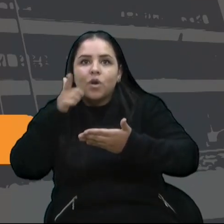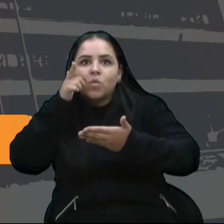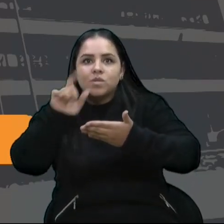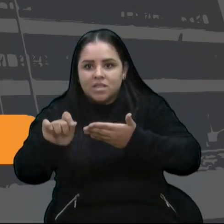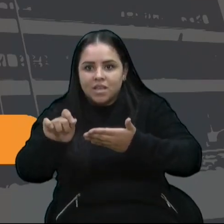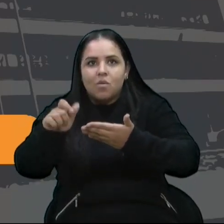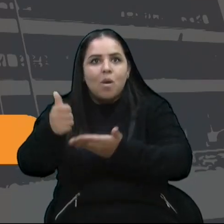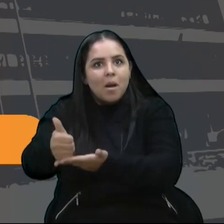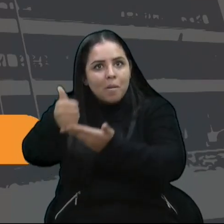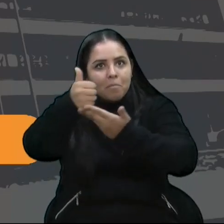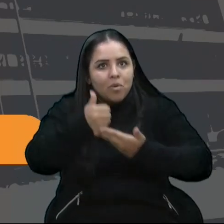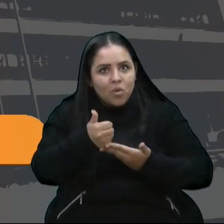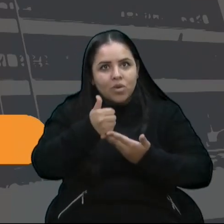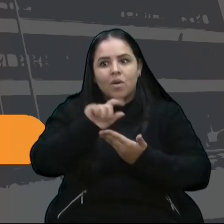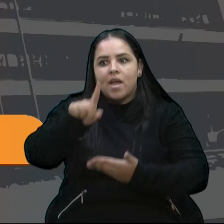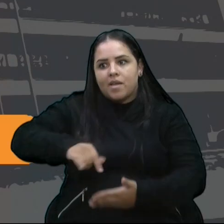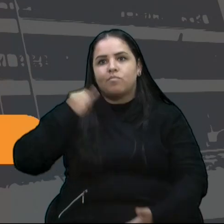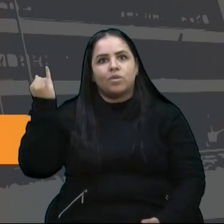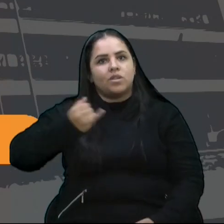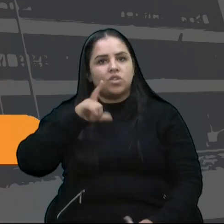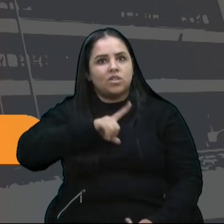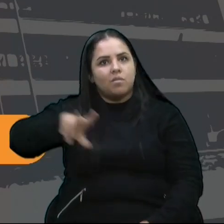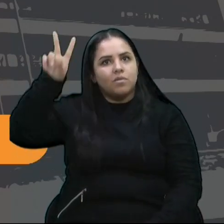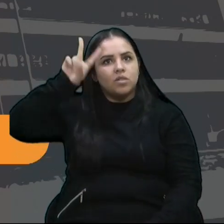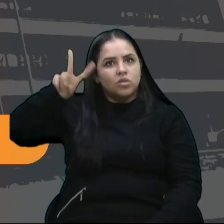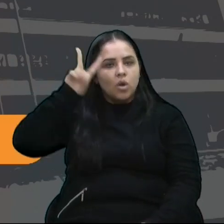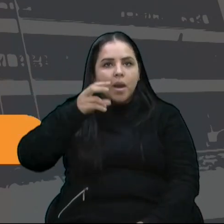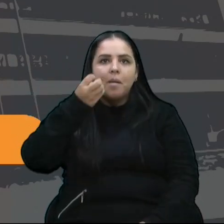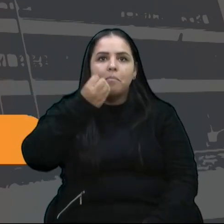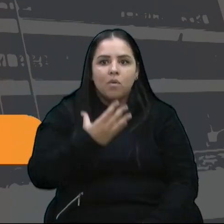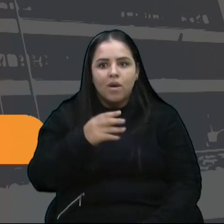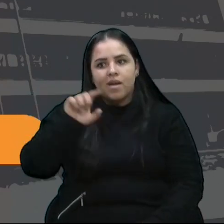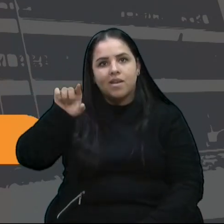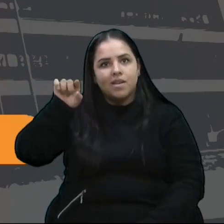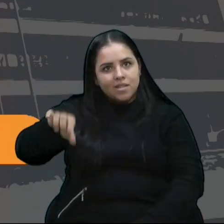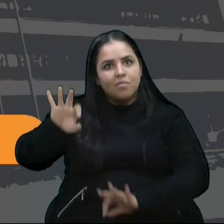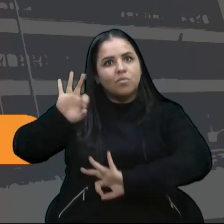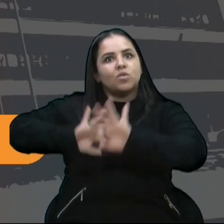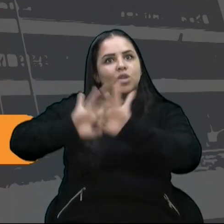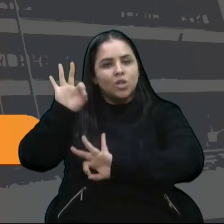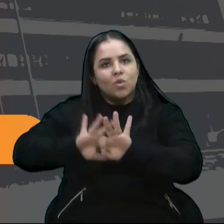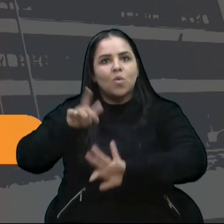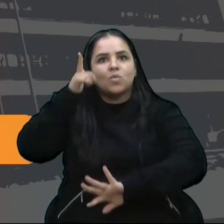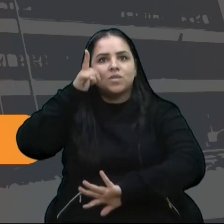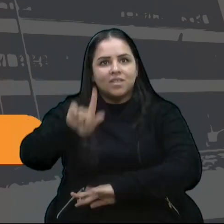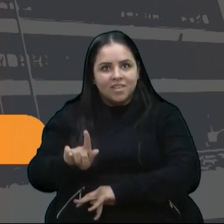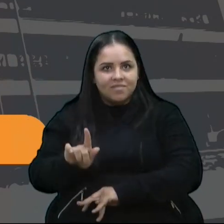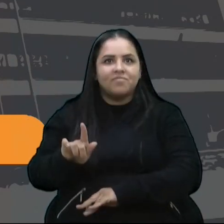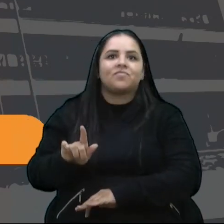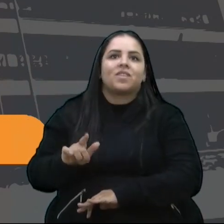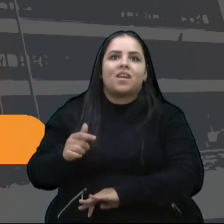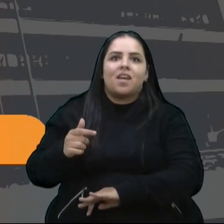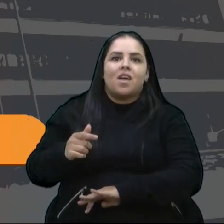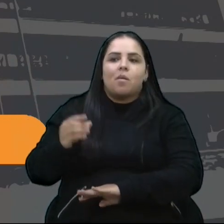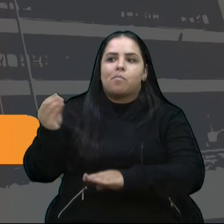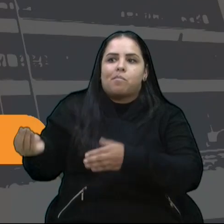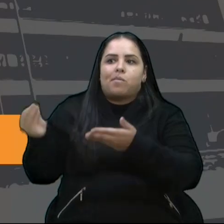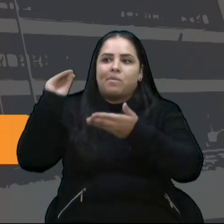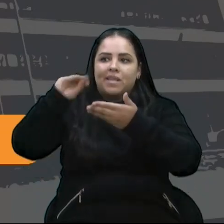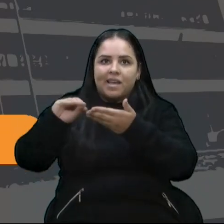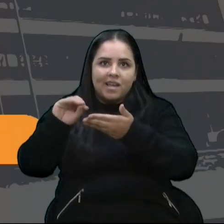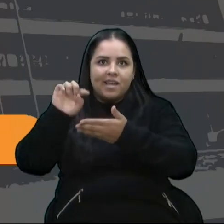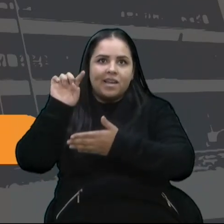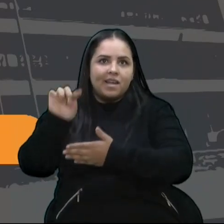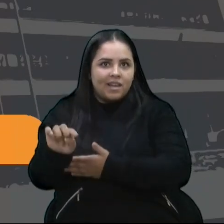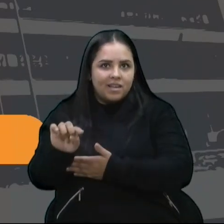é muito sério, é muito relevante, tem um histórico muito bom. E eles conseguiram depois dessa publicação, isso